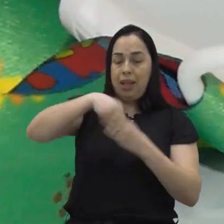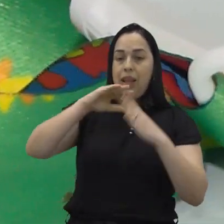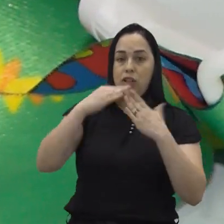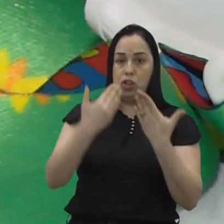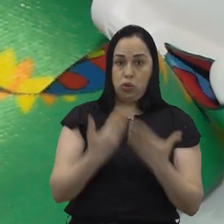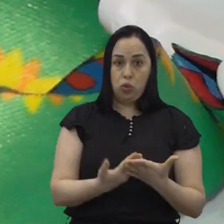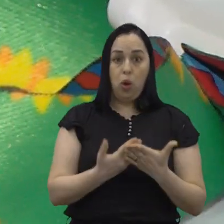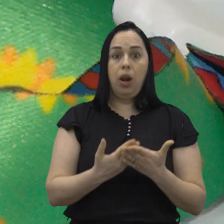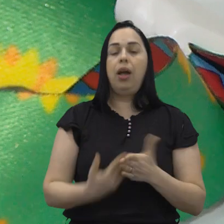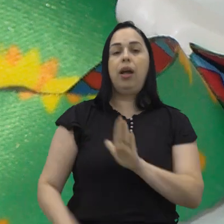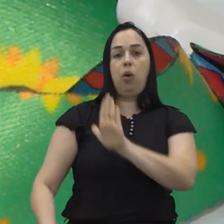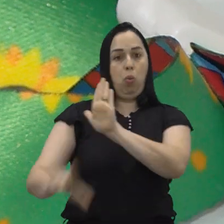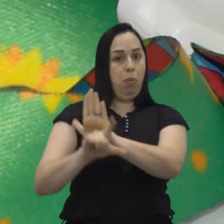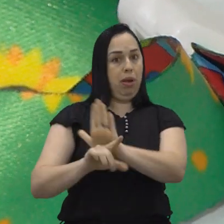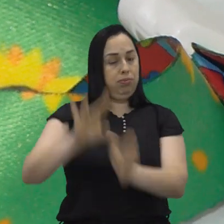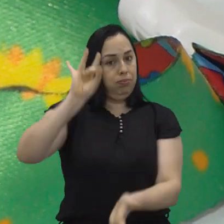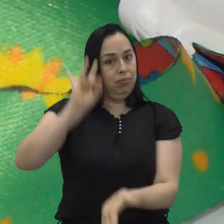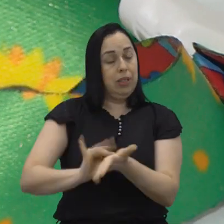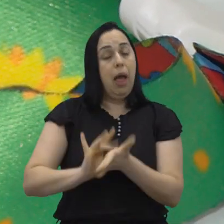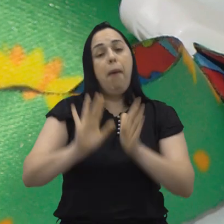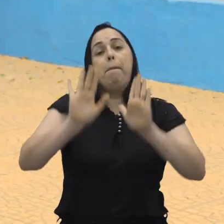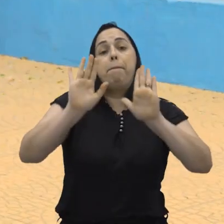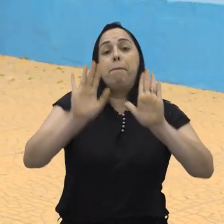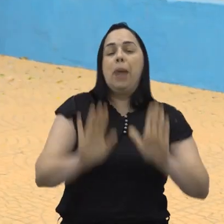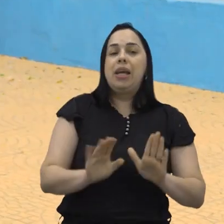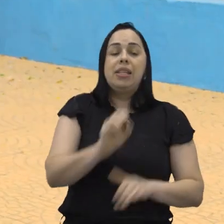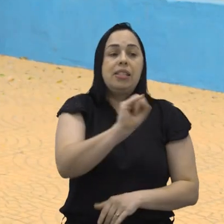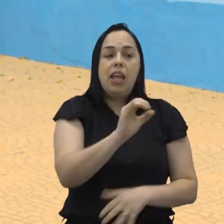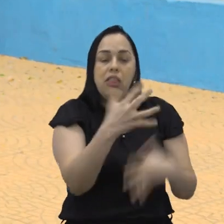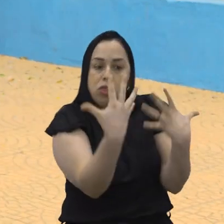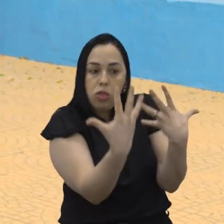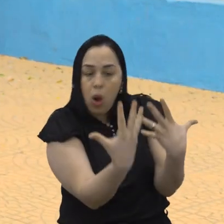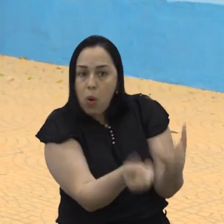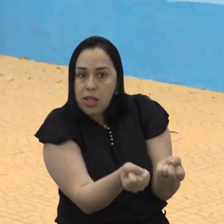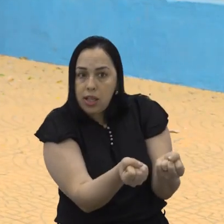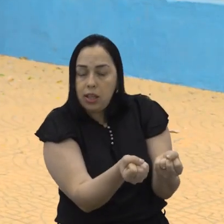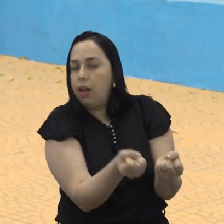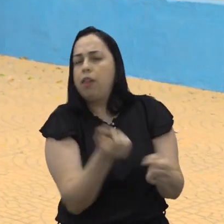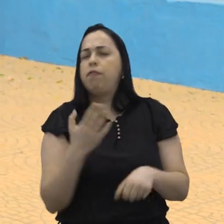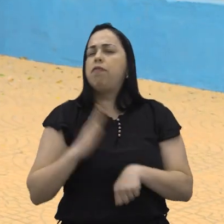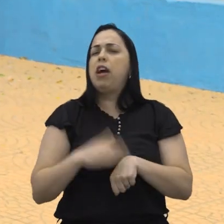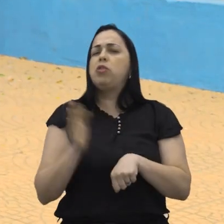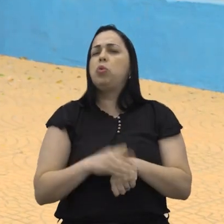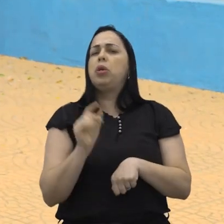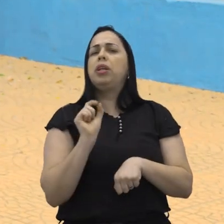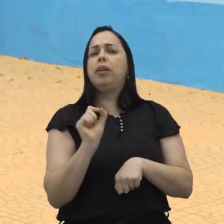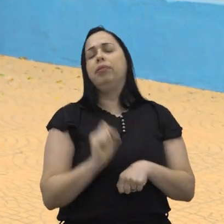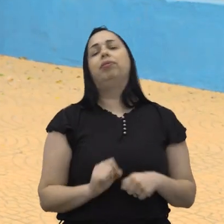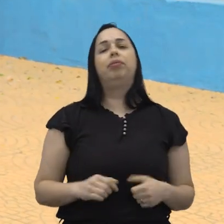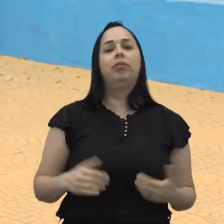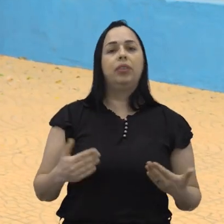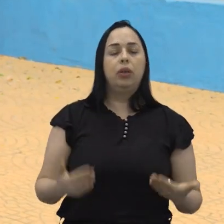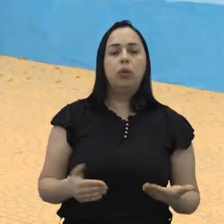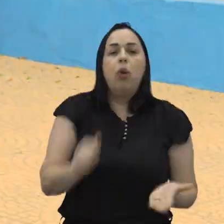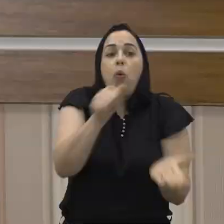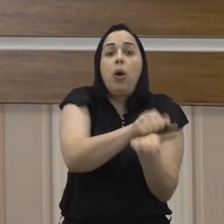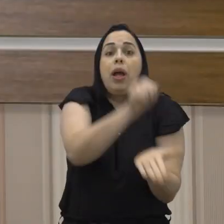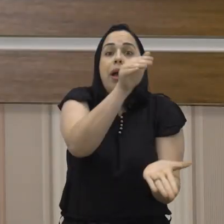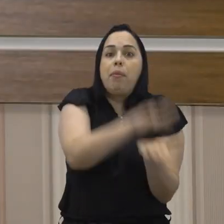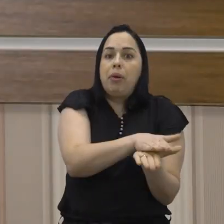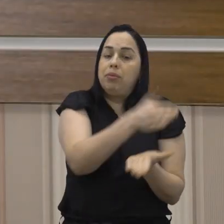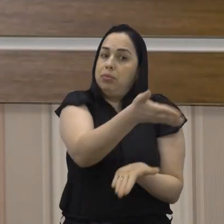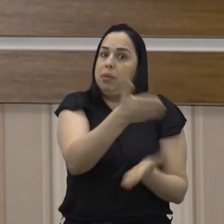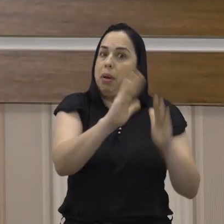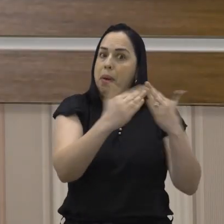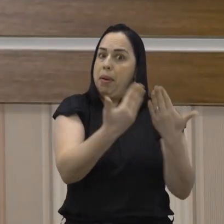nas escolas regulares é garantida por lei. Mas o que fazer caso a escola se negue a oferecer a matrícula? Quais